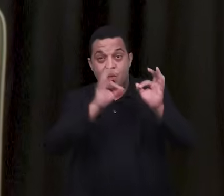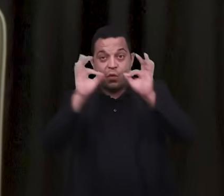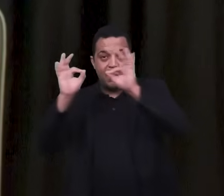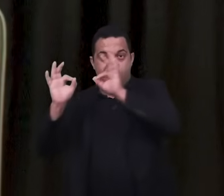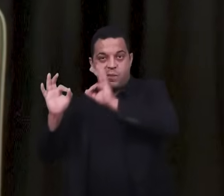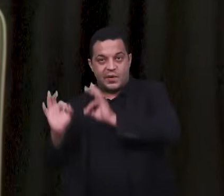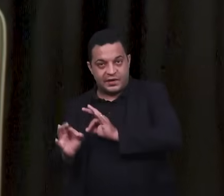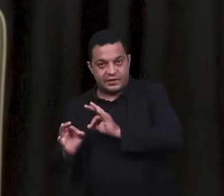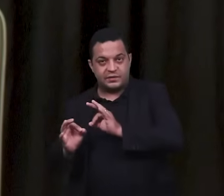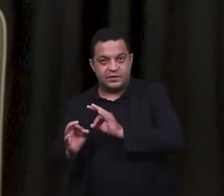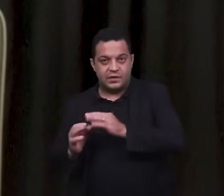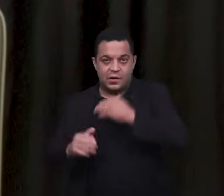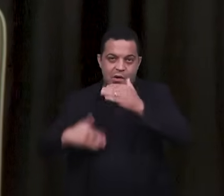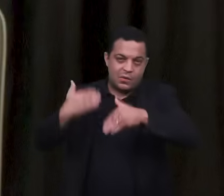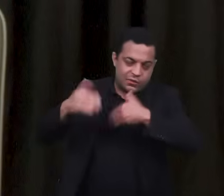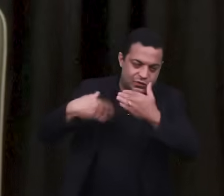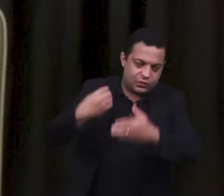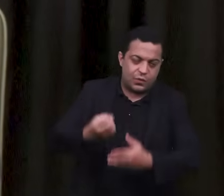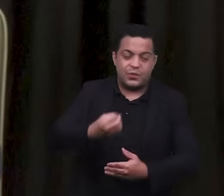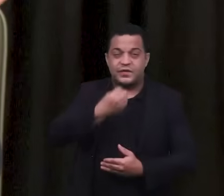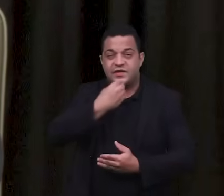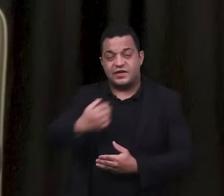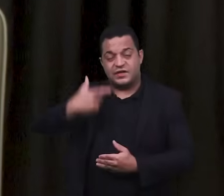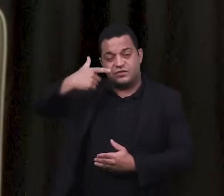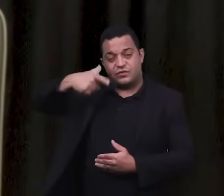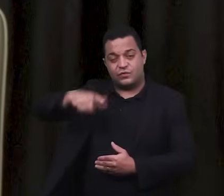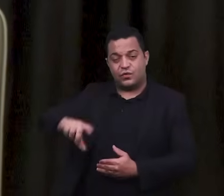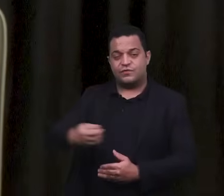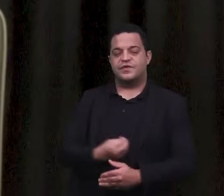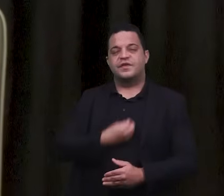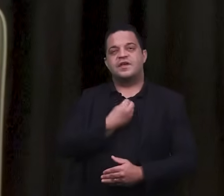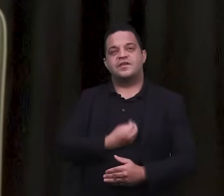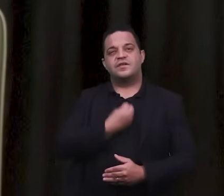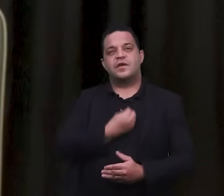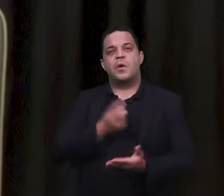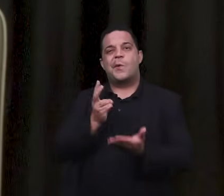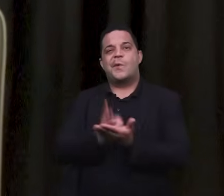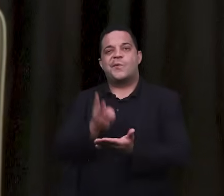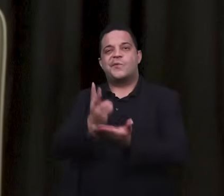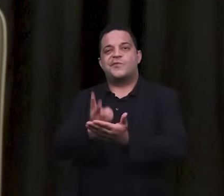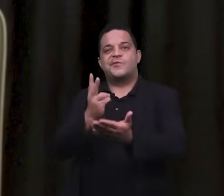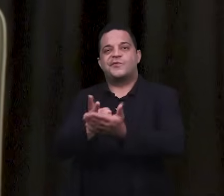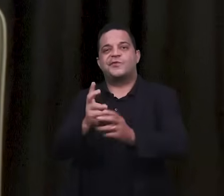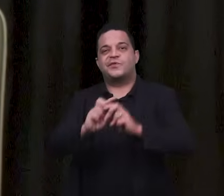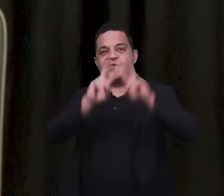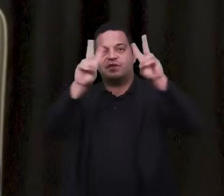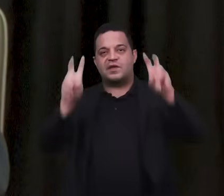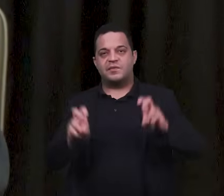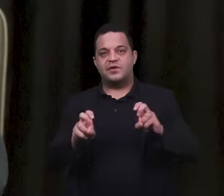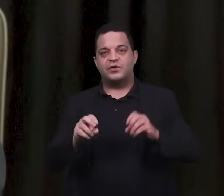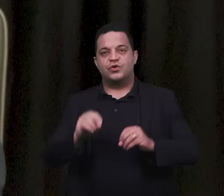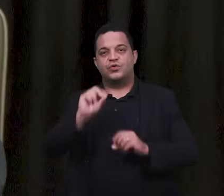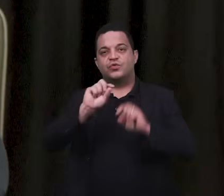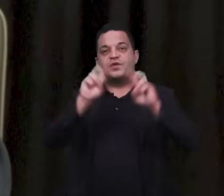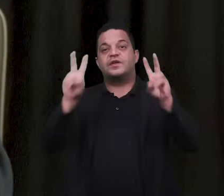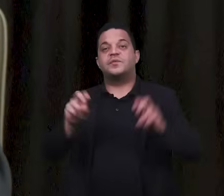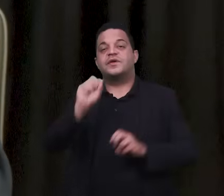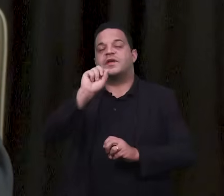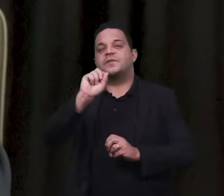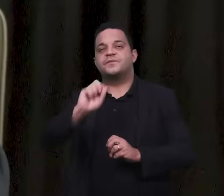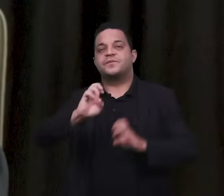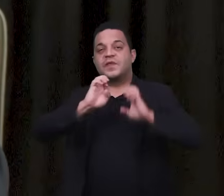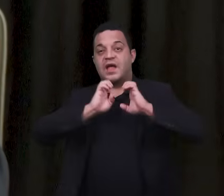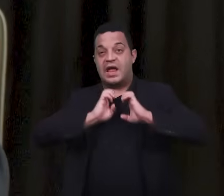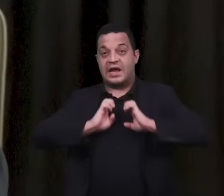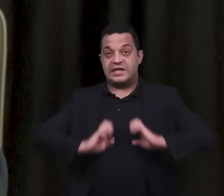participando conosco, desejamos a paz do Senhor e que, na próxima oportunidade estaremos de volta para darmos continuidade a este assunto